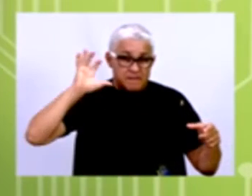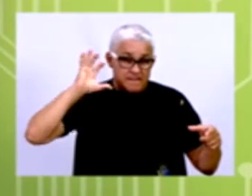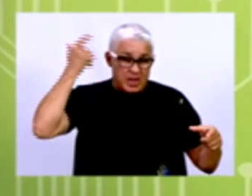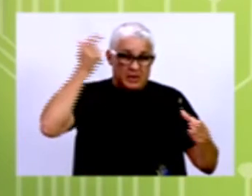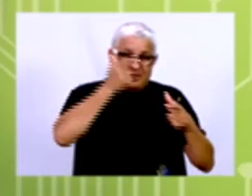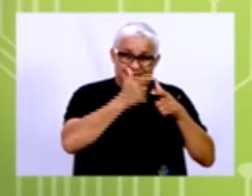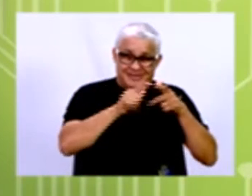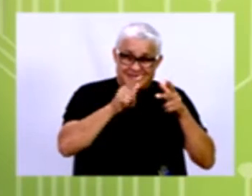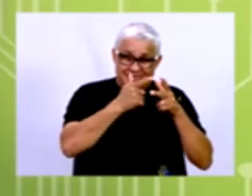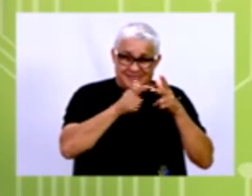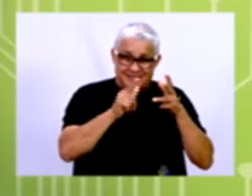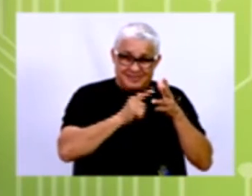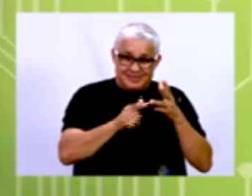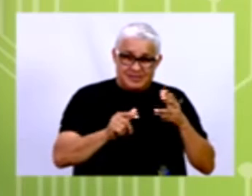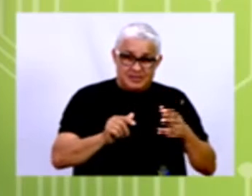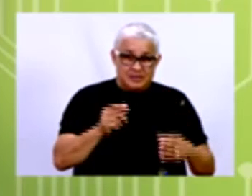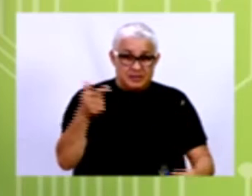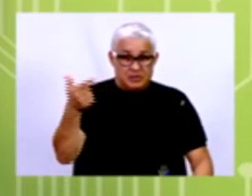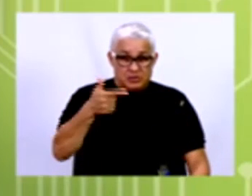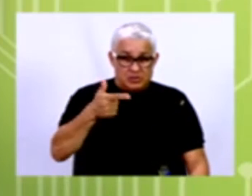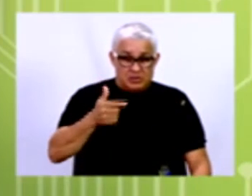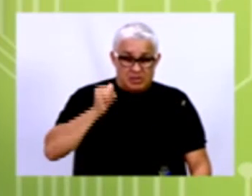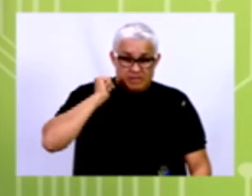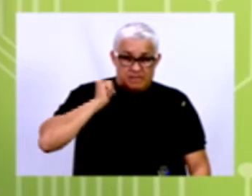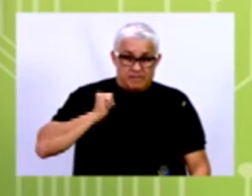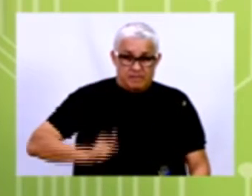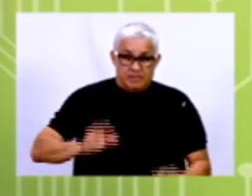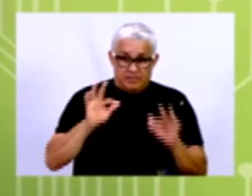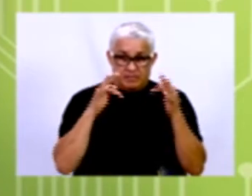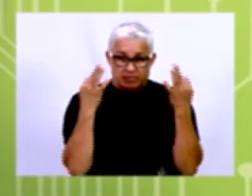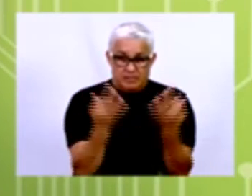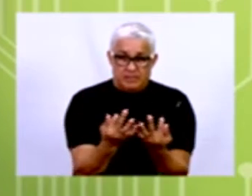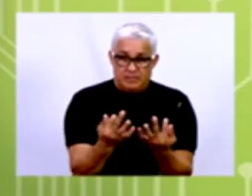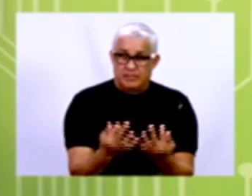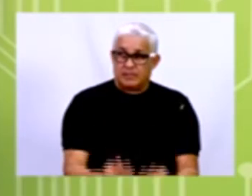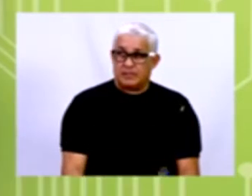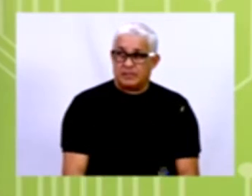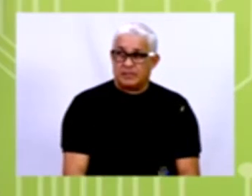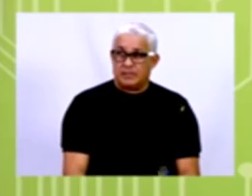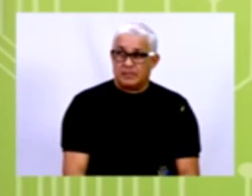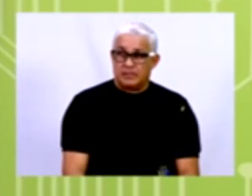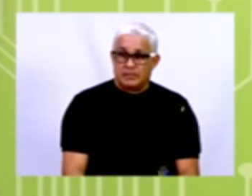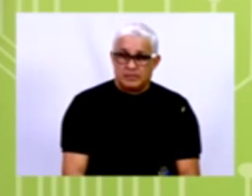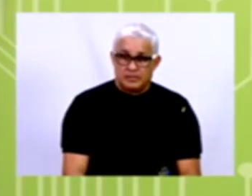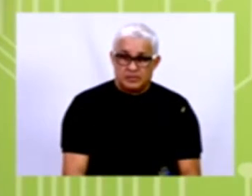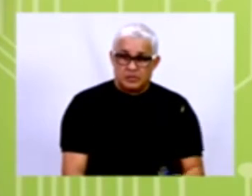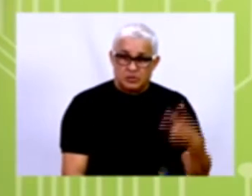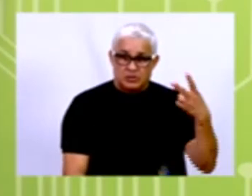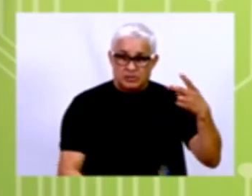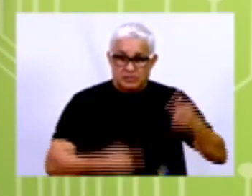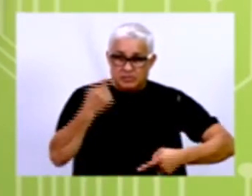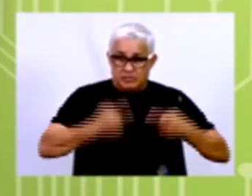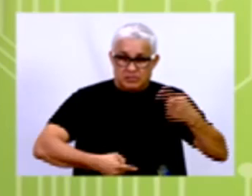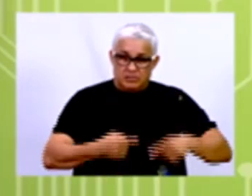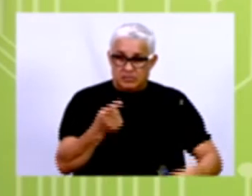A segunda é o Bolsa Família, muito criticado por todos. São as duas políticas de renda mais importantes de nossa